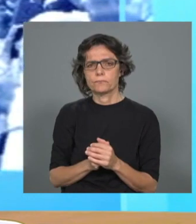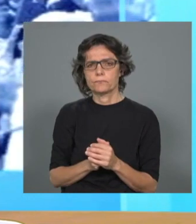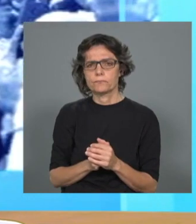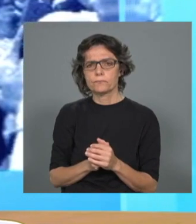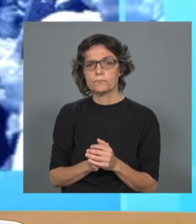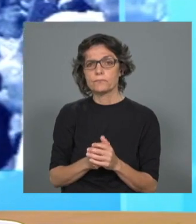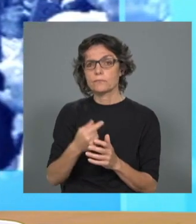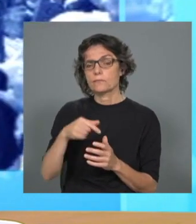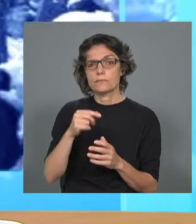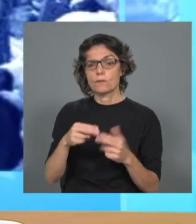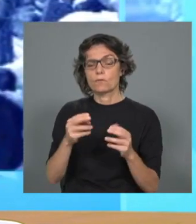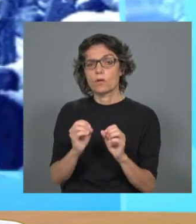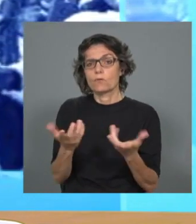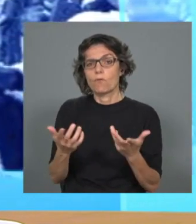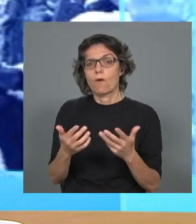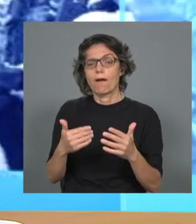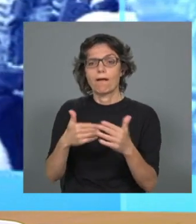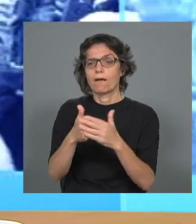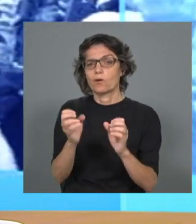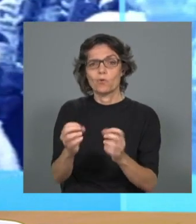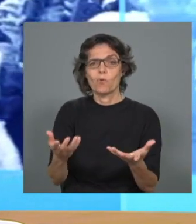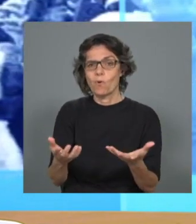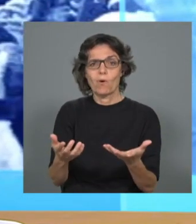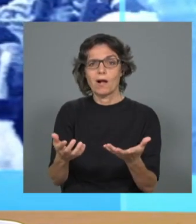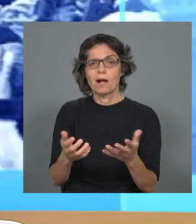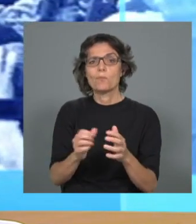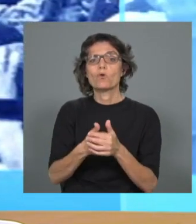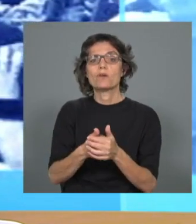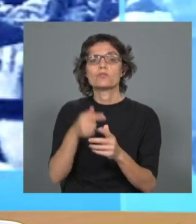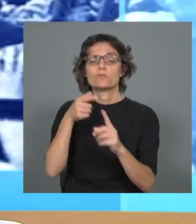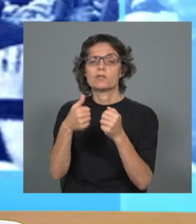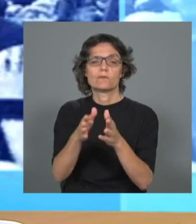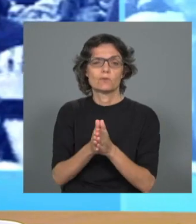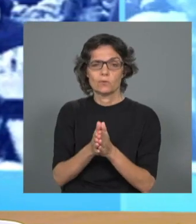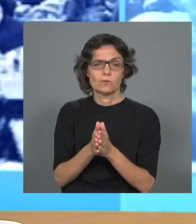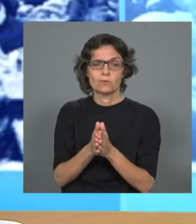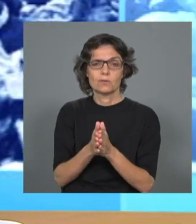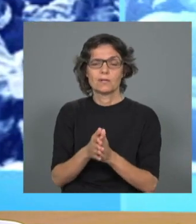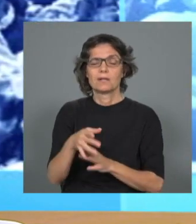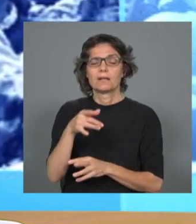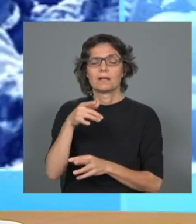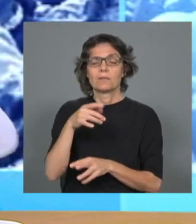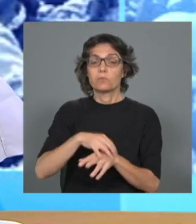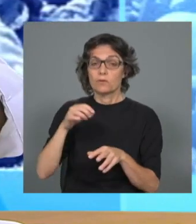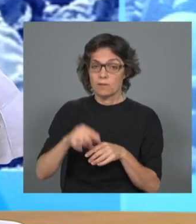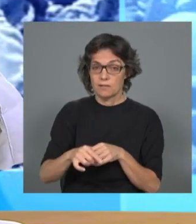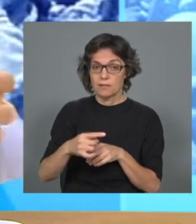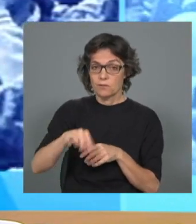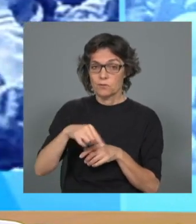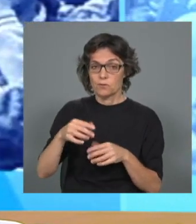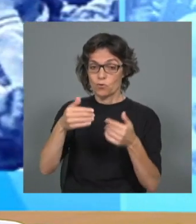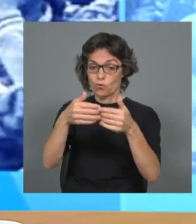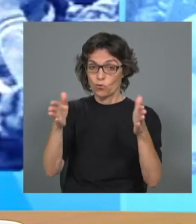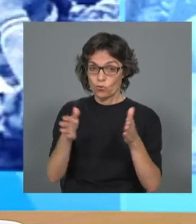não há fronteiras, não há limites, o Evangelho destina-se a todos. Ora, é esse todos, na